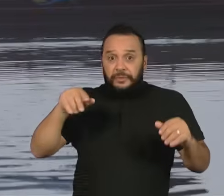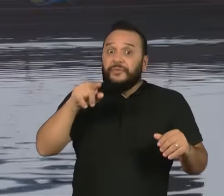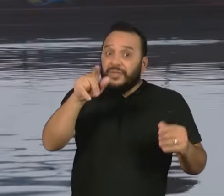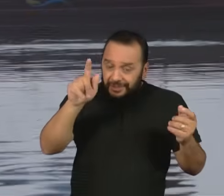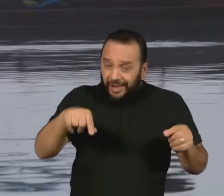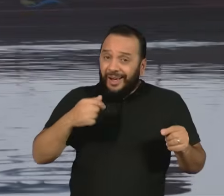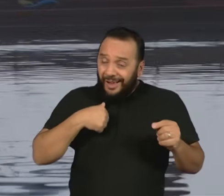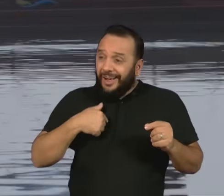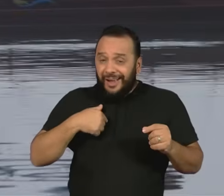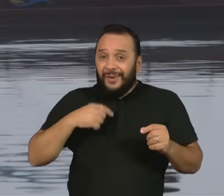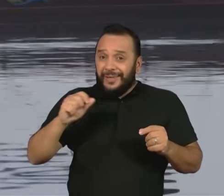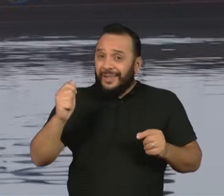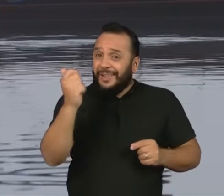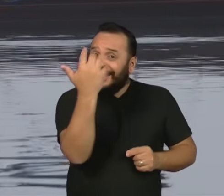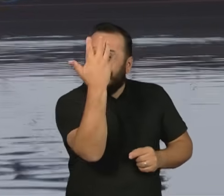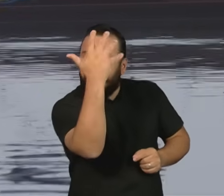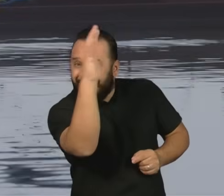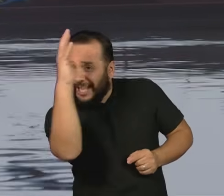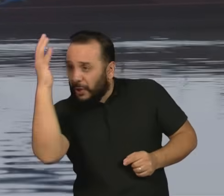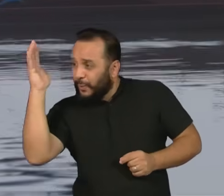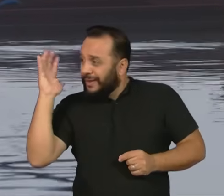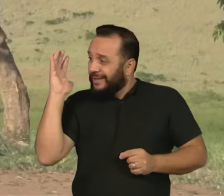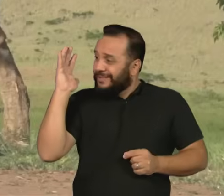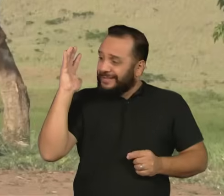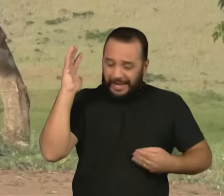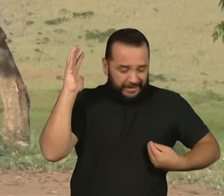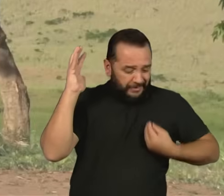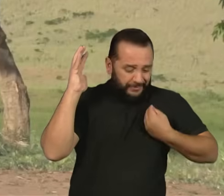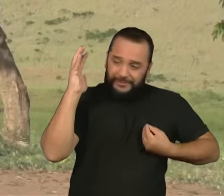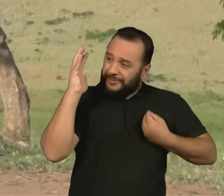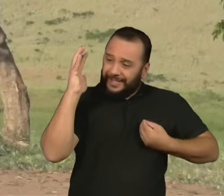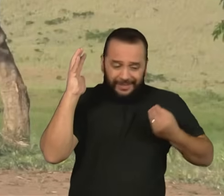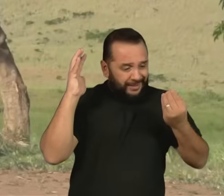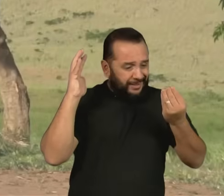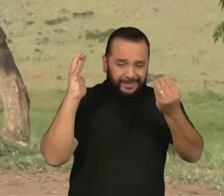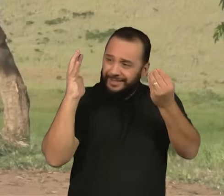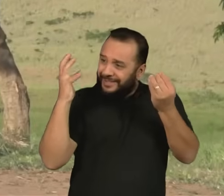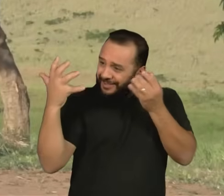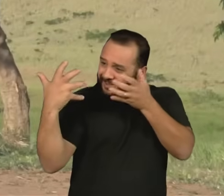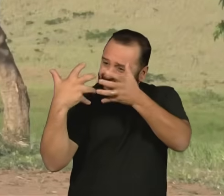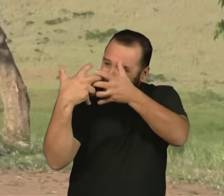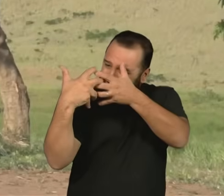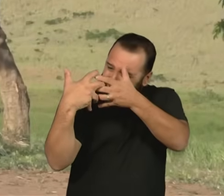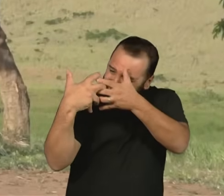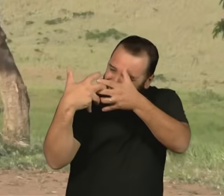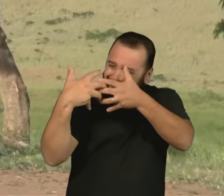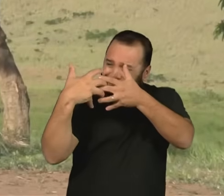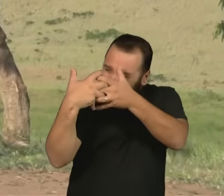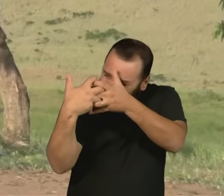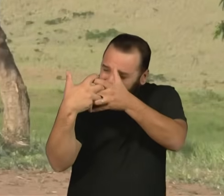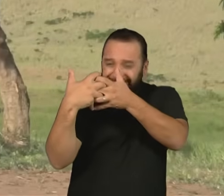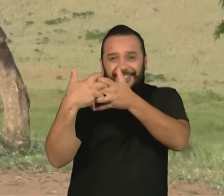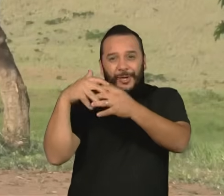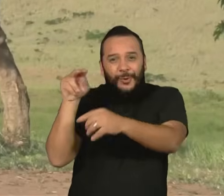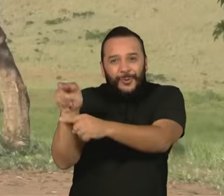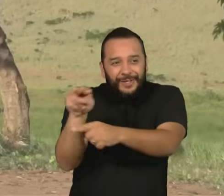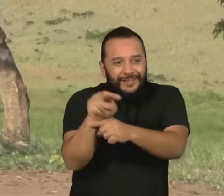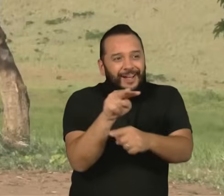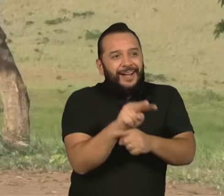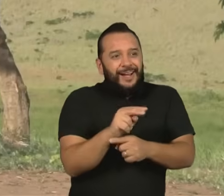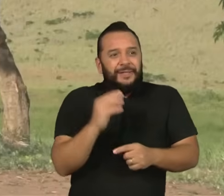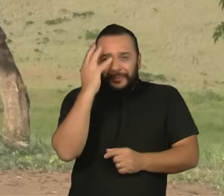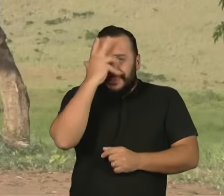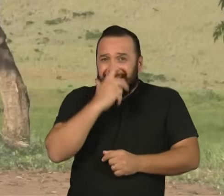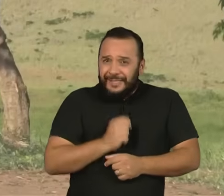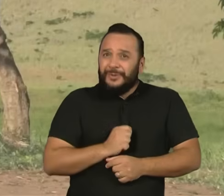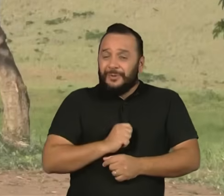faz parte de uma coisa que é tão bonito, você passa a ter cuidado. Uma árvore tem uma vida,